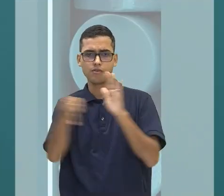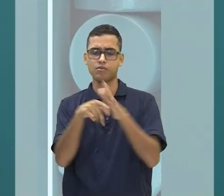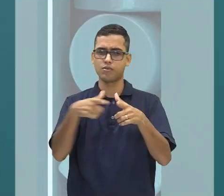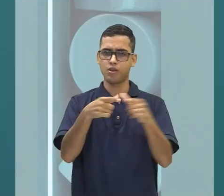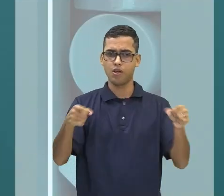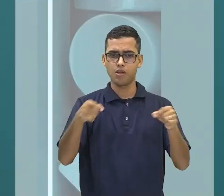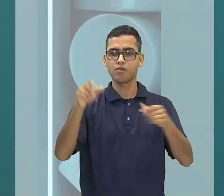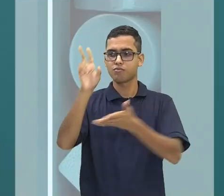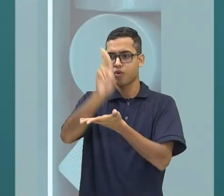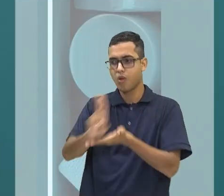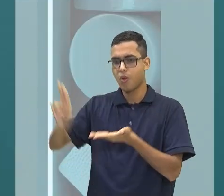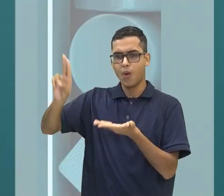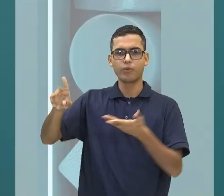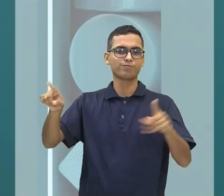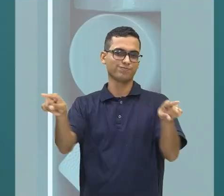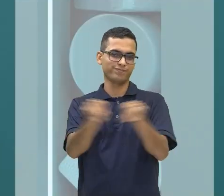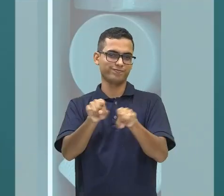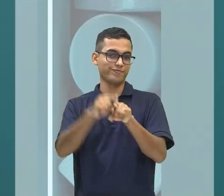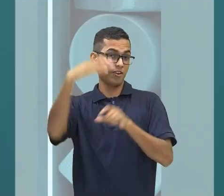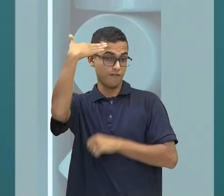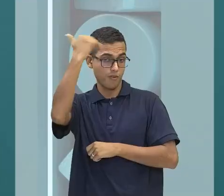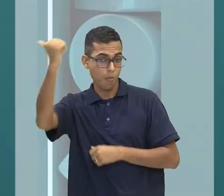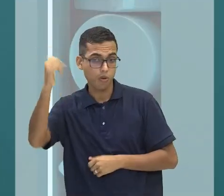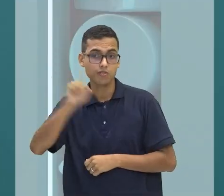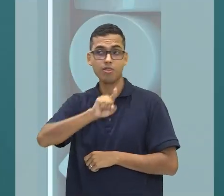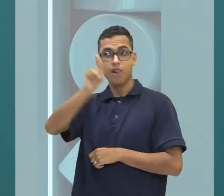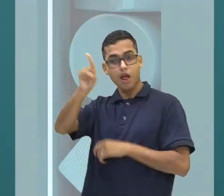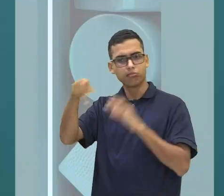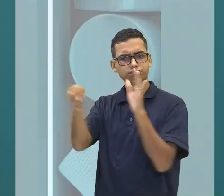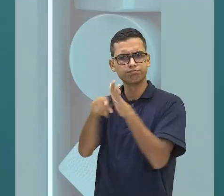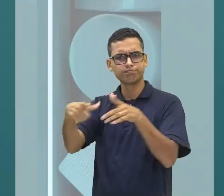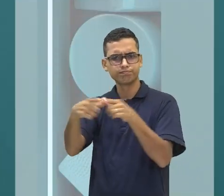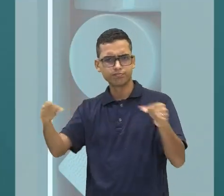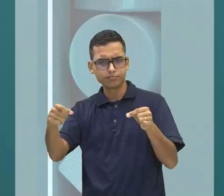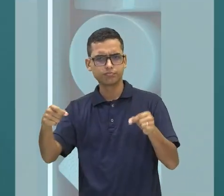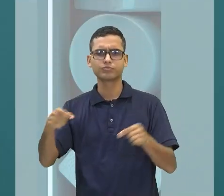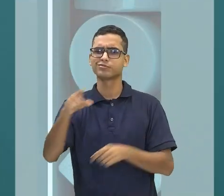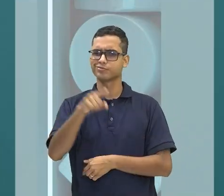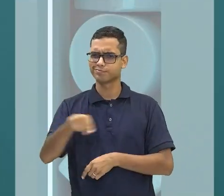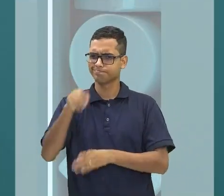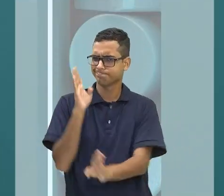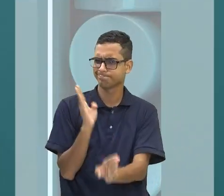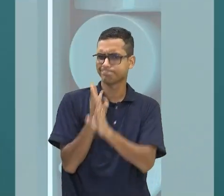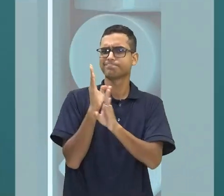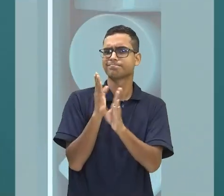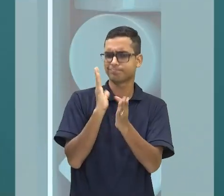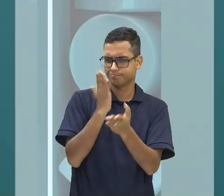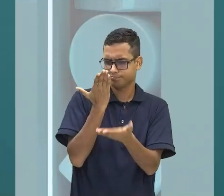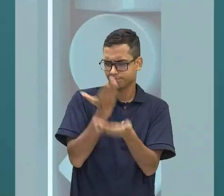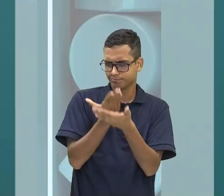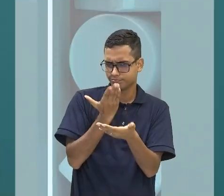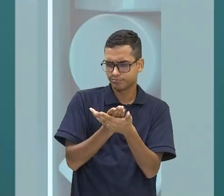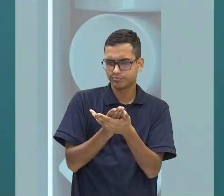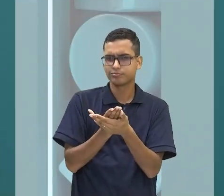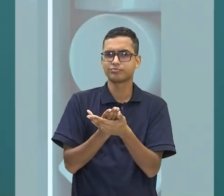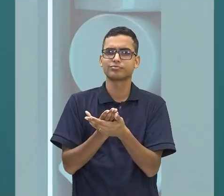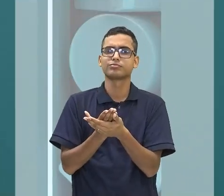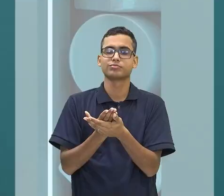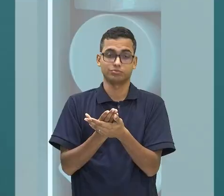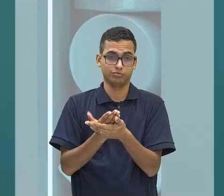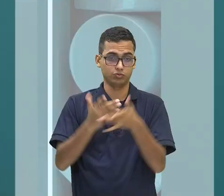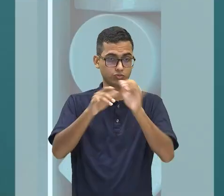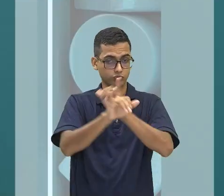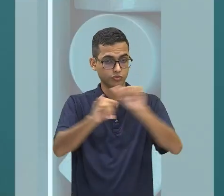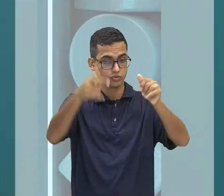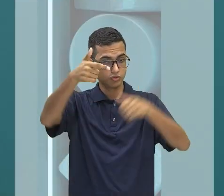nas universidades. Por que será, hein? Vocês vão já descobrir. Eu já falei para vocês e falo mais uma vez.